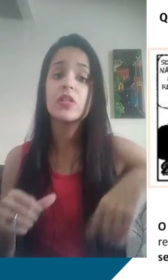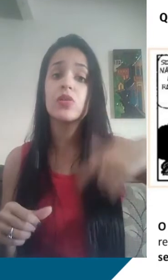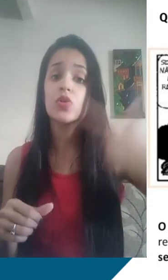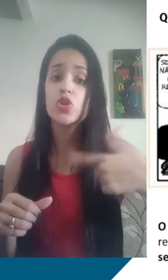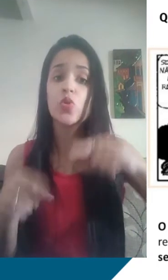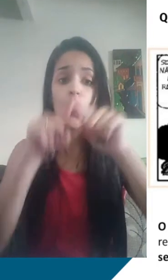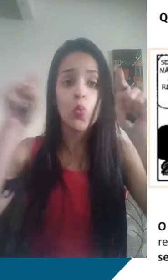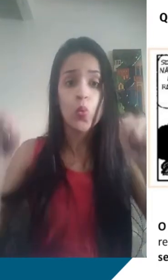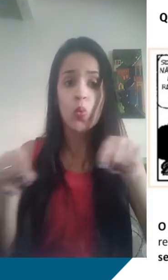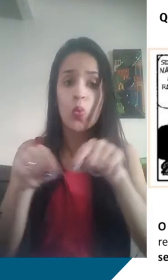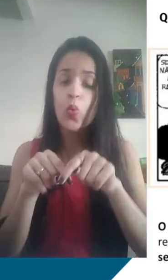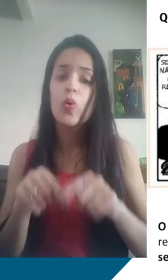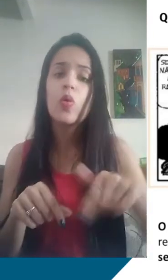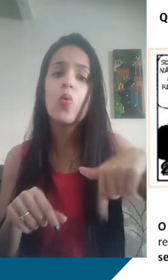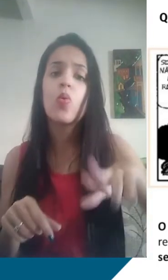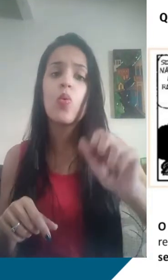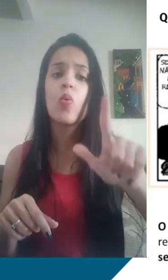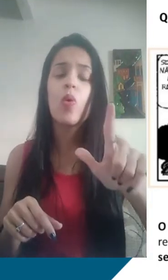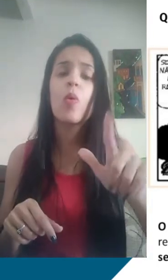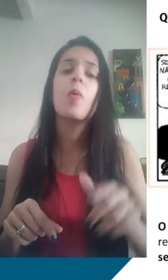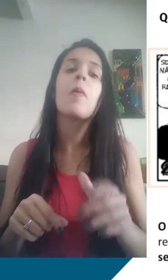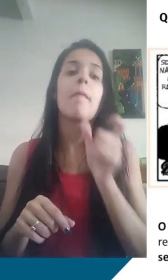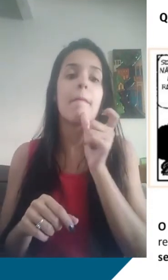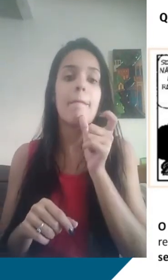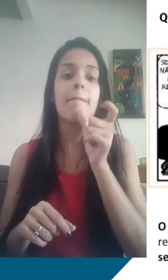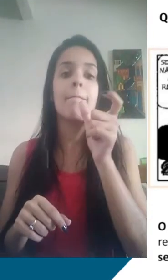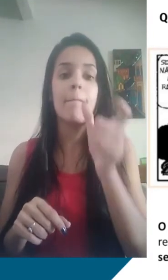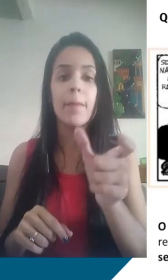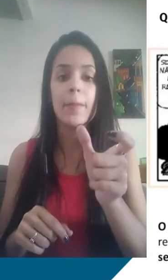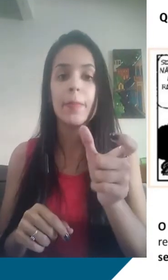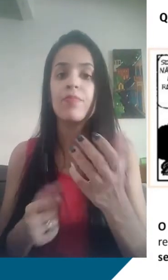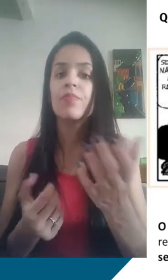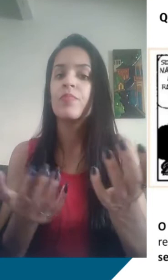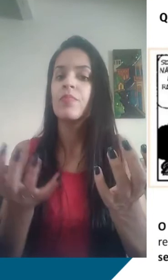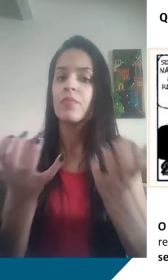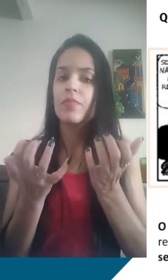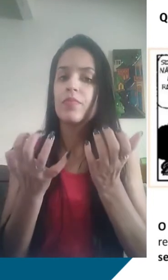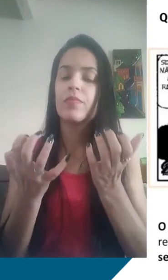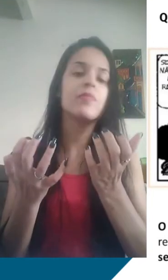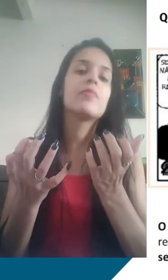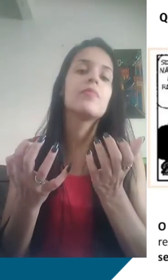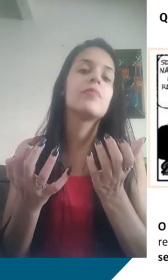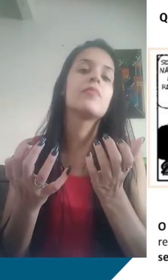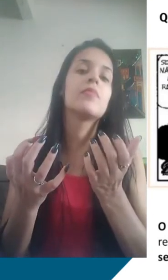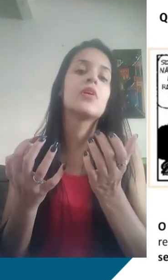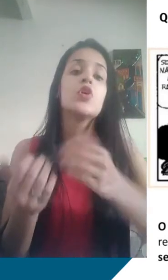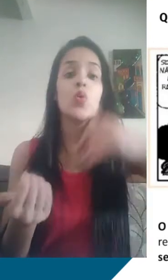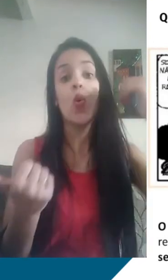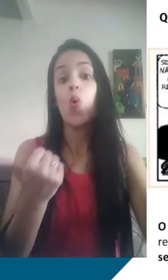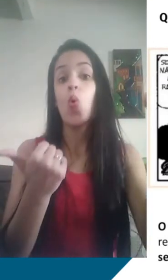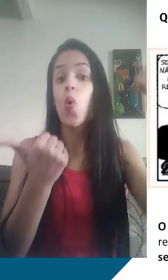palavra empregada com esse objetivo é letra A, nós, letra B, aqui, letra C, nossa, letra